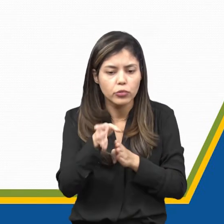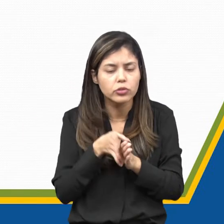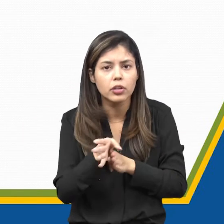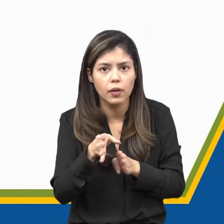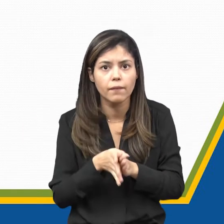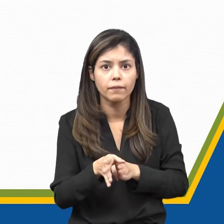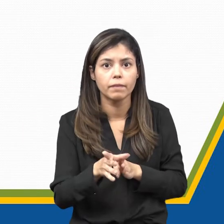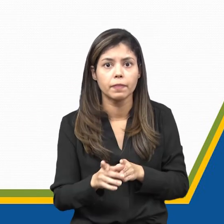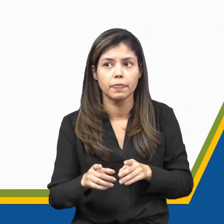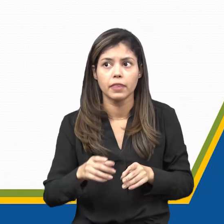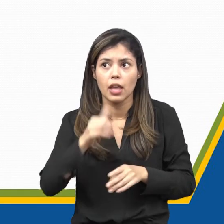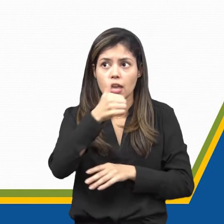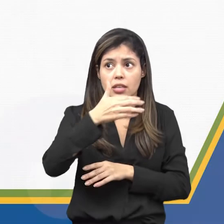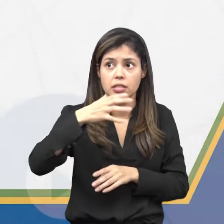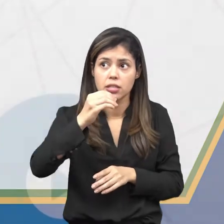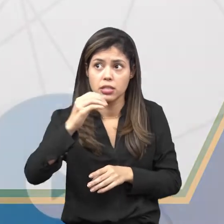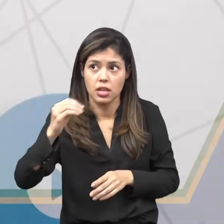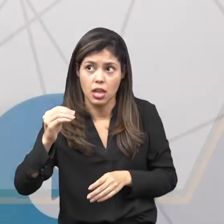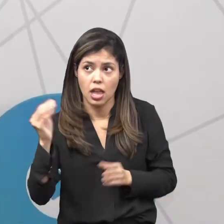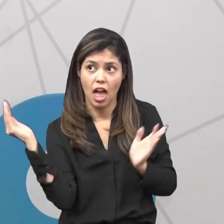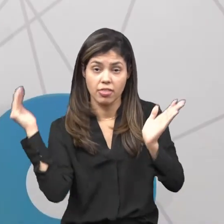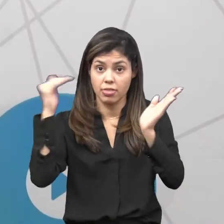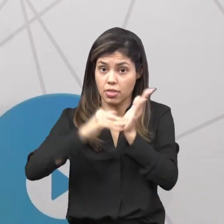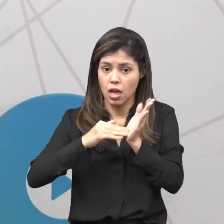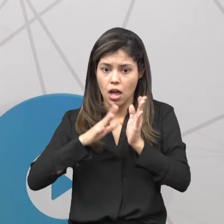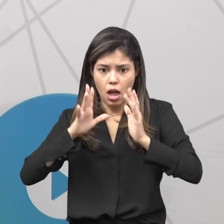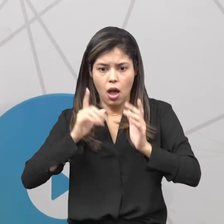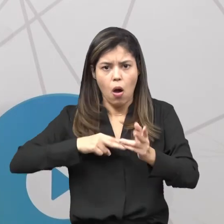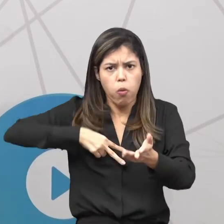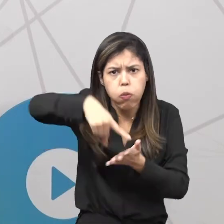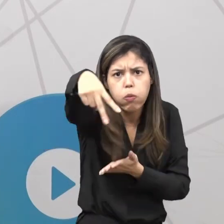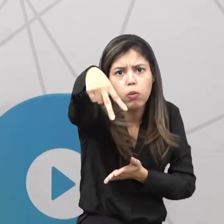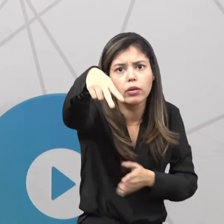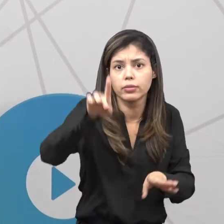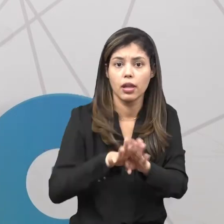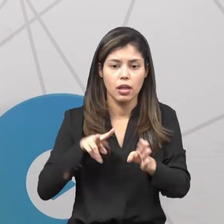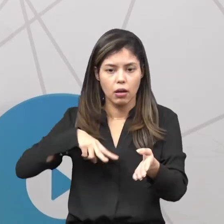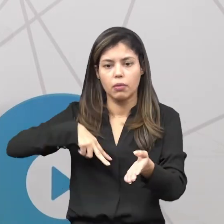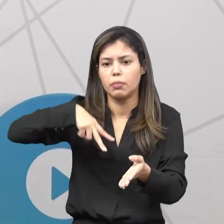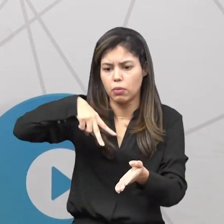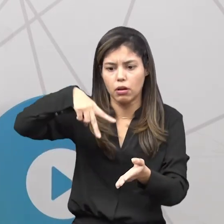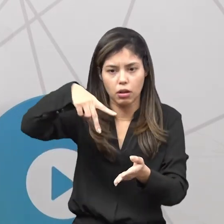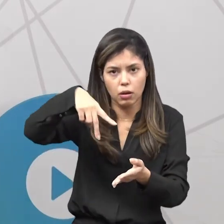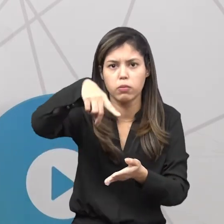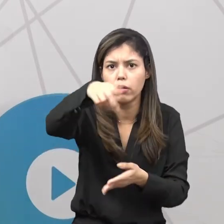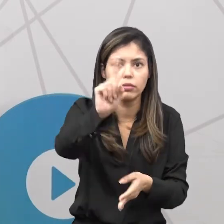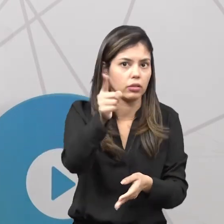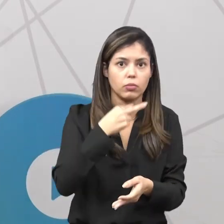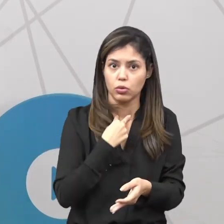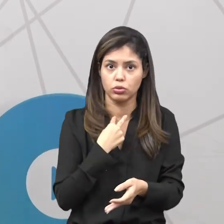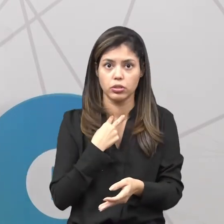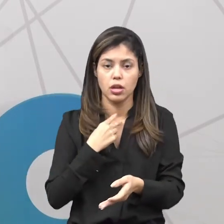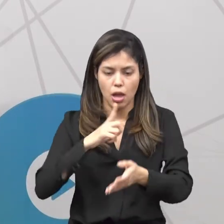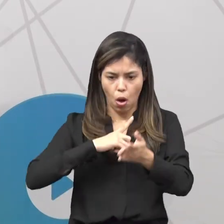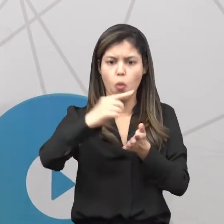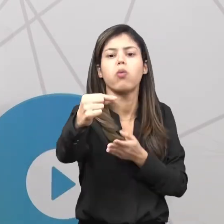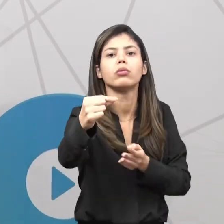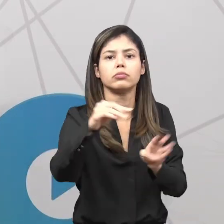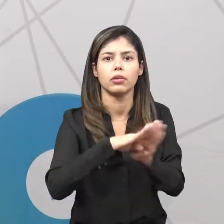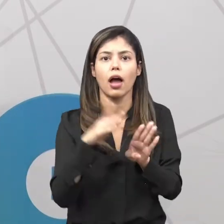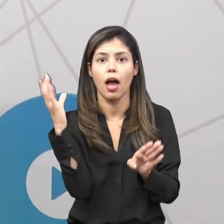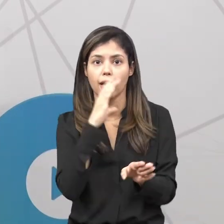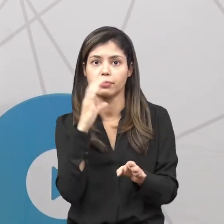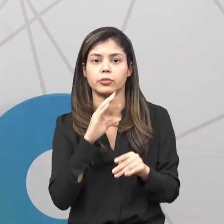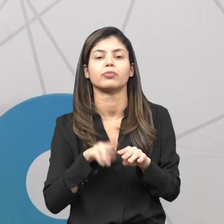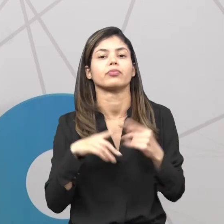é motivacional, você tem que correr sem desacelerar até aqueles últimos cones, que aí quando você passar pelos